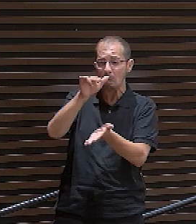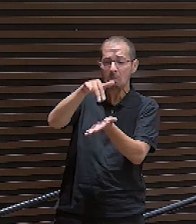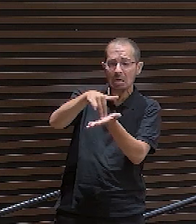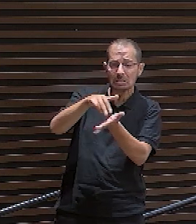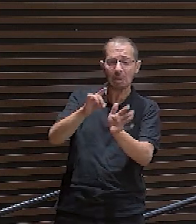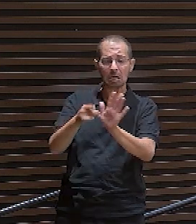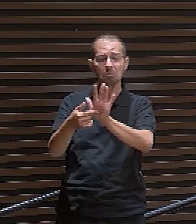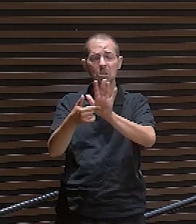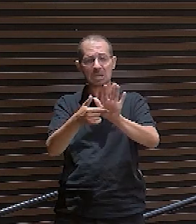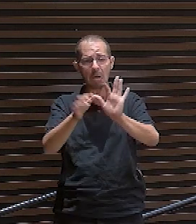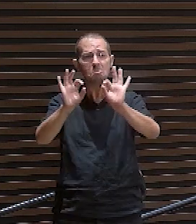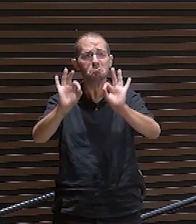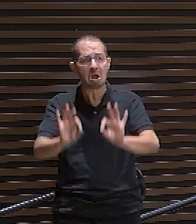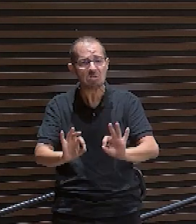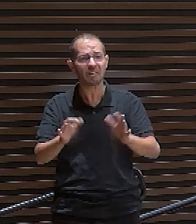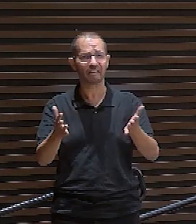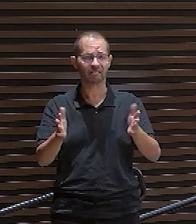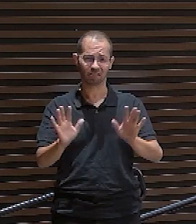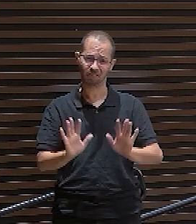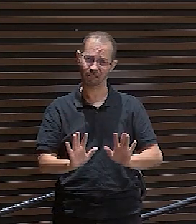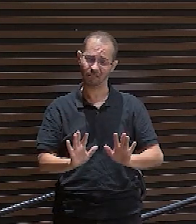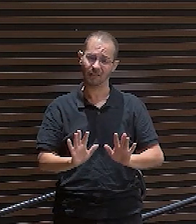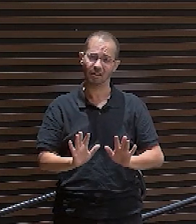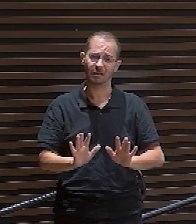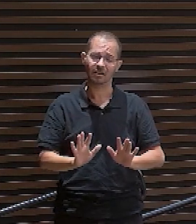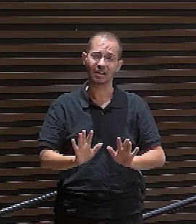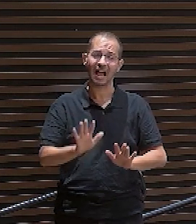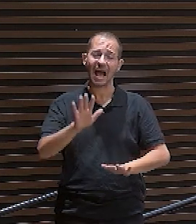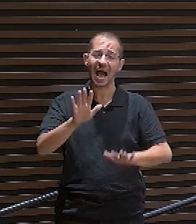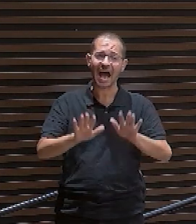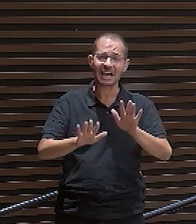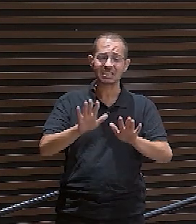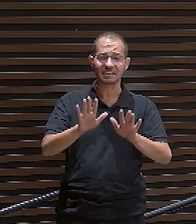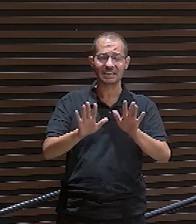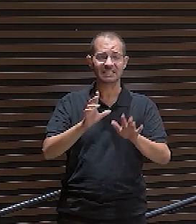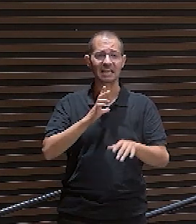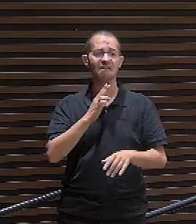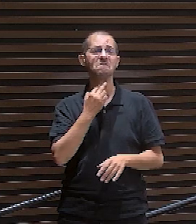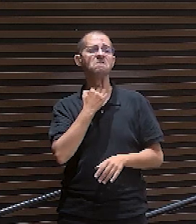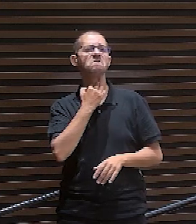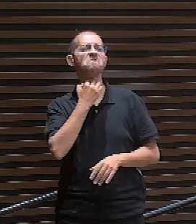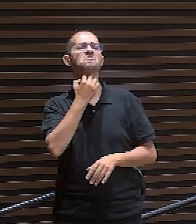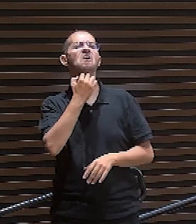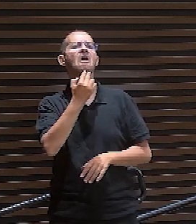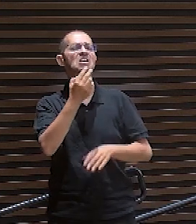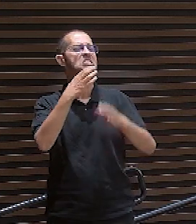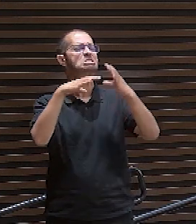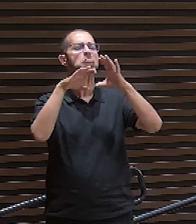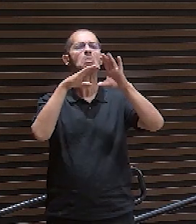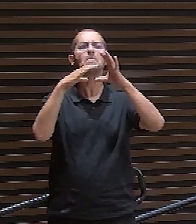participantes, com a afinação da música,